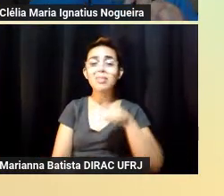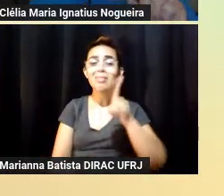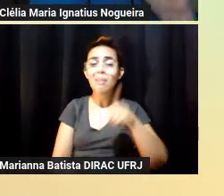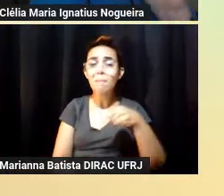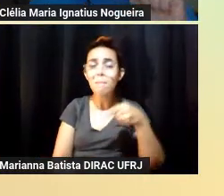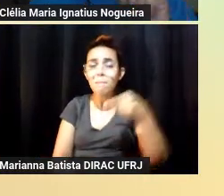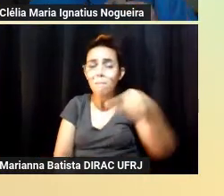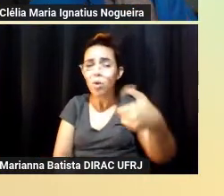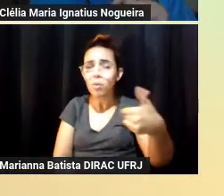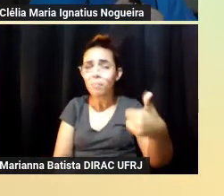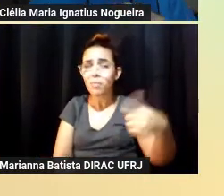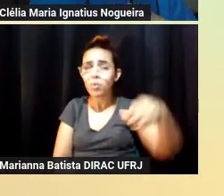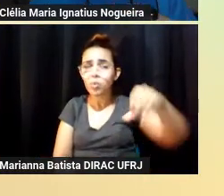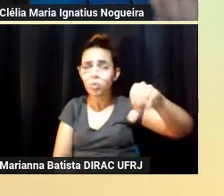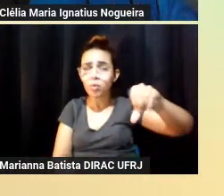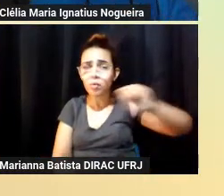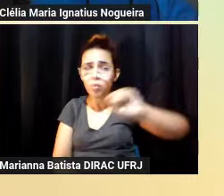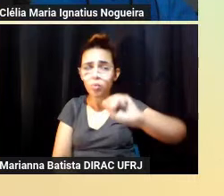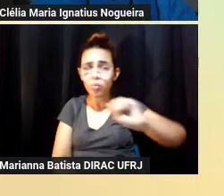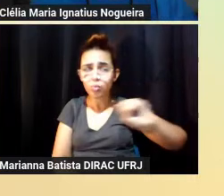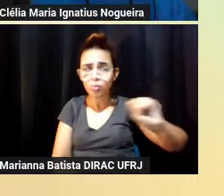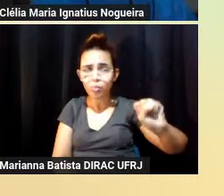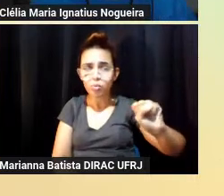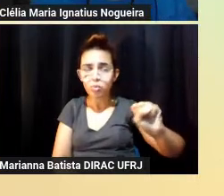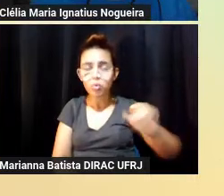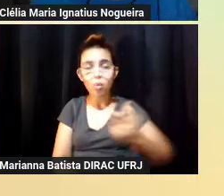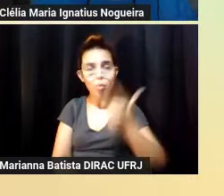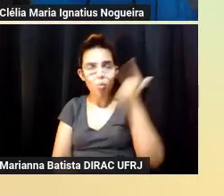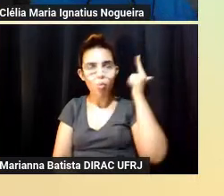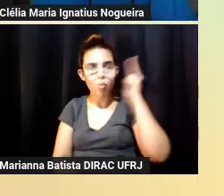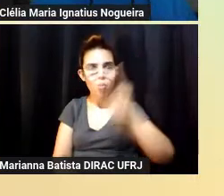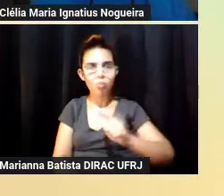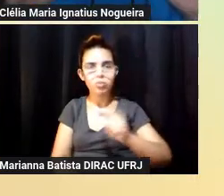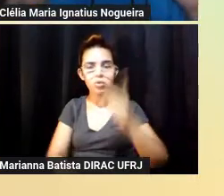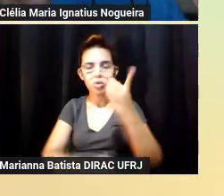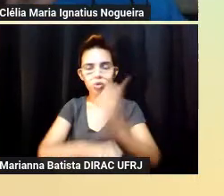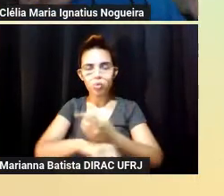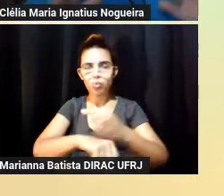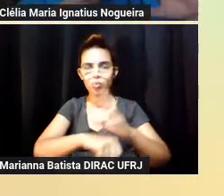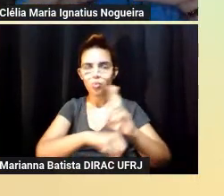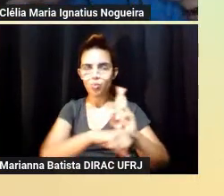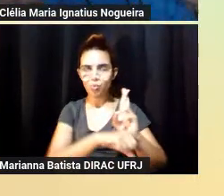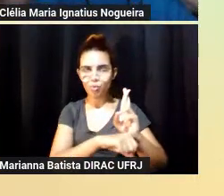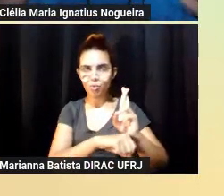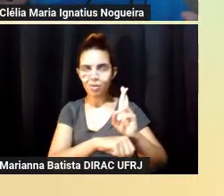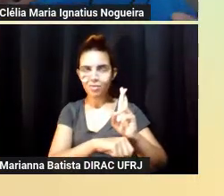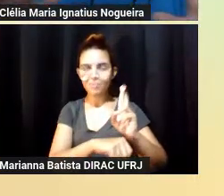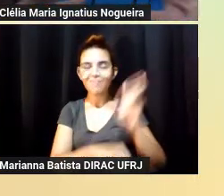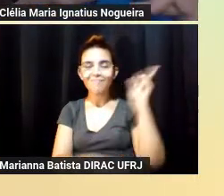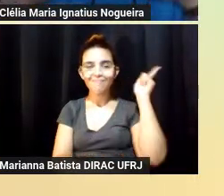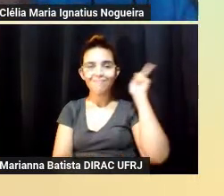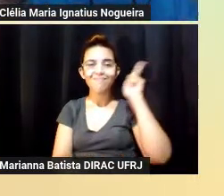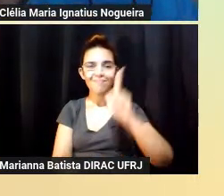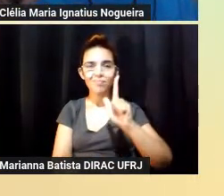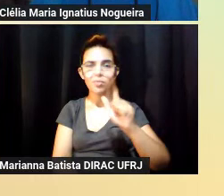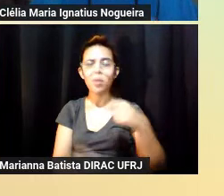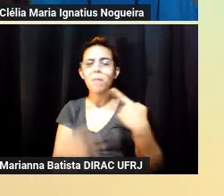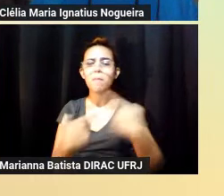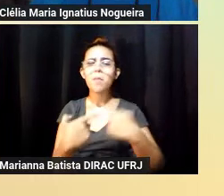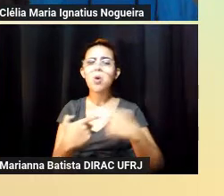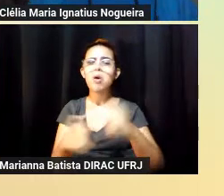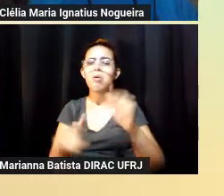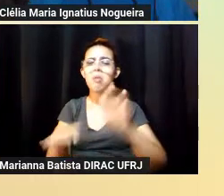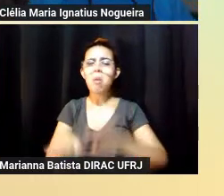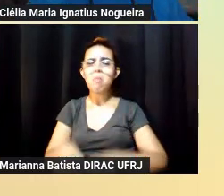1988 que eu saí para o doutorado, tinha concluído o mestrado em 80, porque aí já estava tudo muito grande, as meninas já